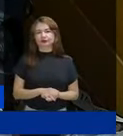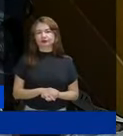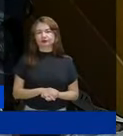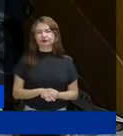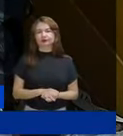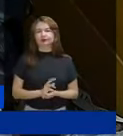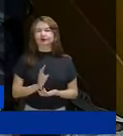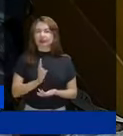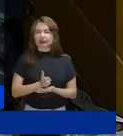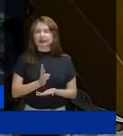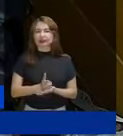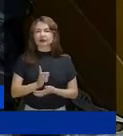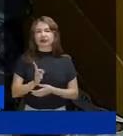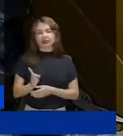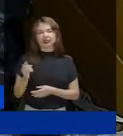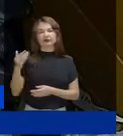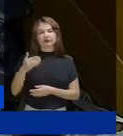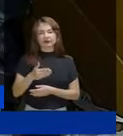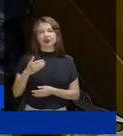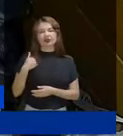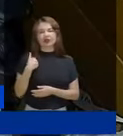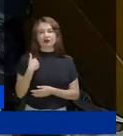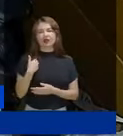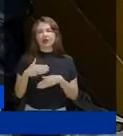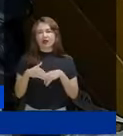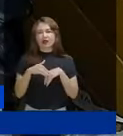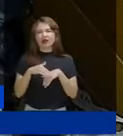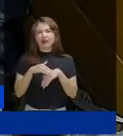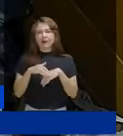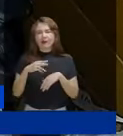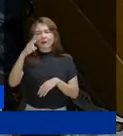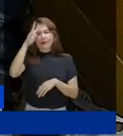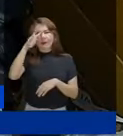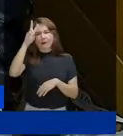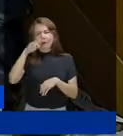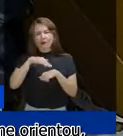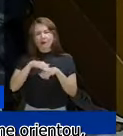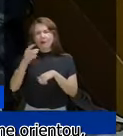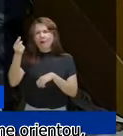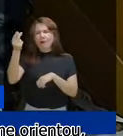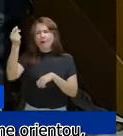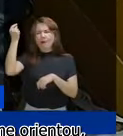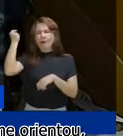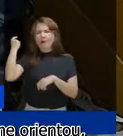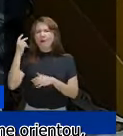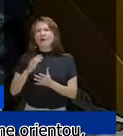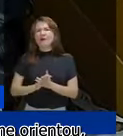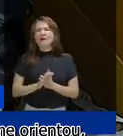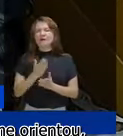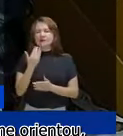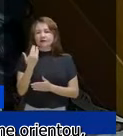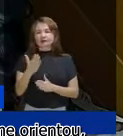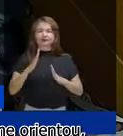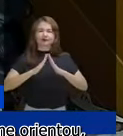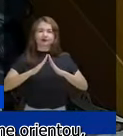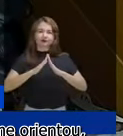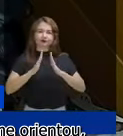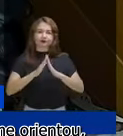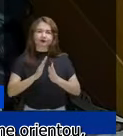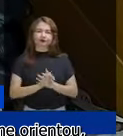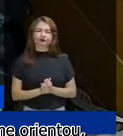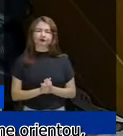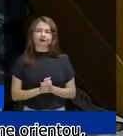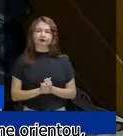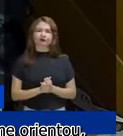Então, toda vez que ele se dirigia a mim, eu lembrava daquela conversa ali no pátio, quando ele me orientou, falou